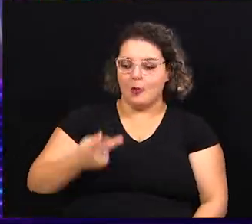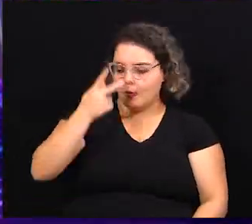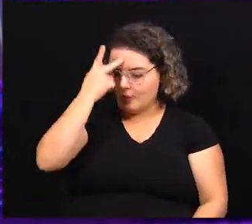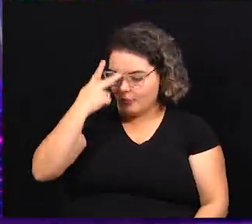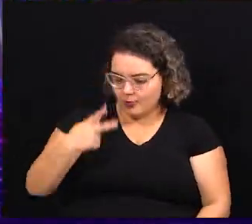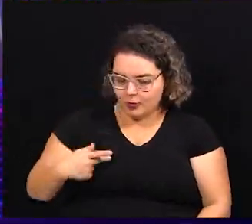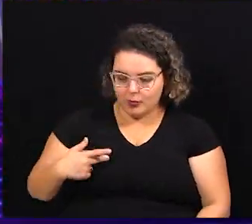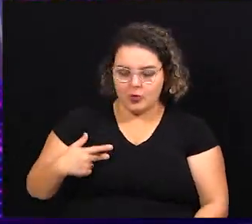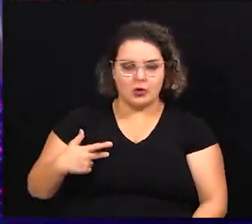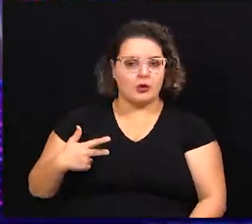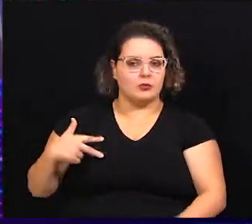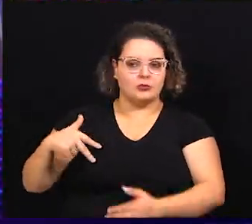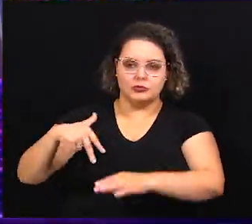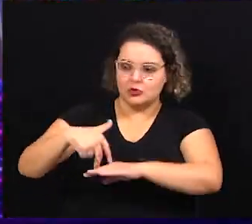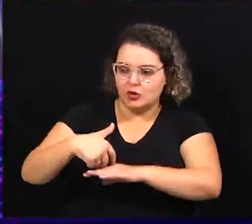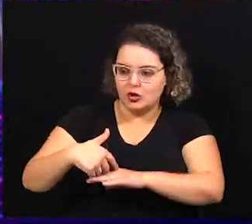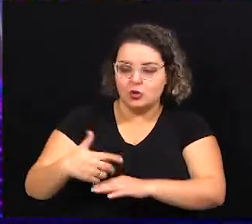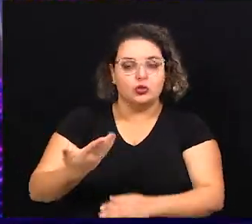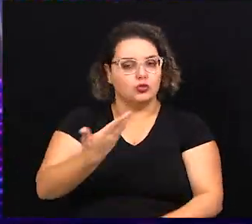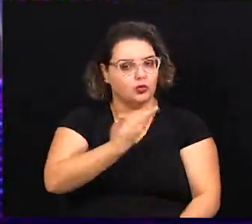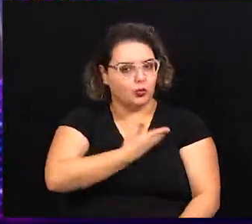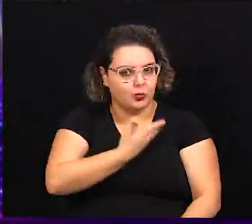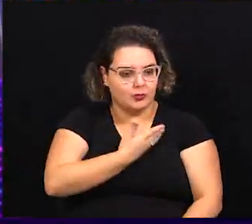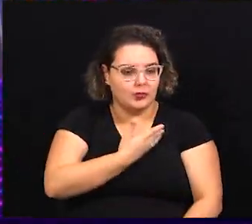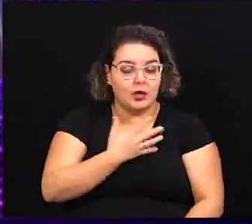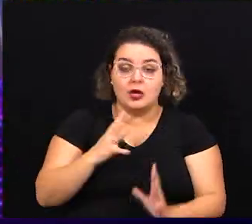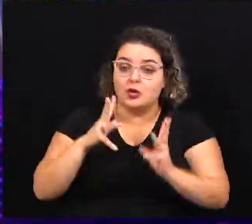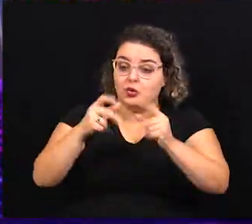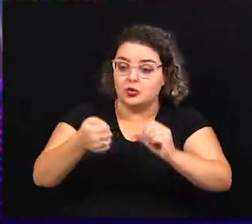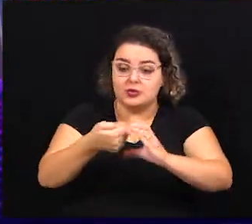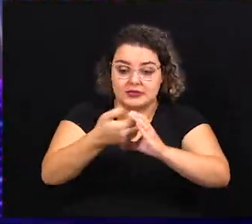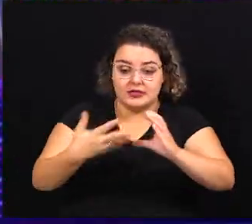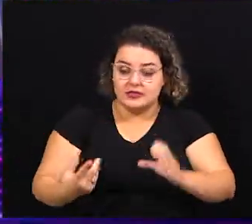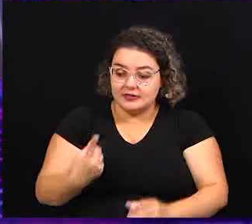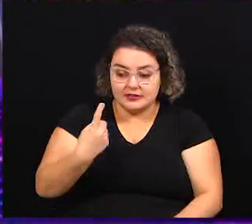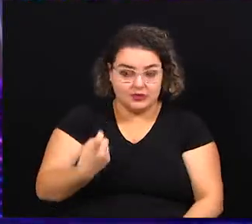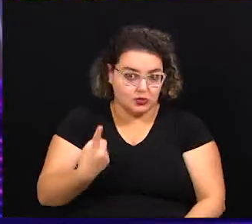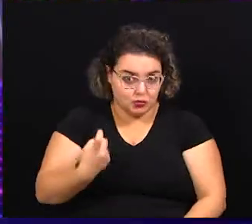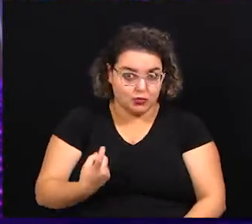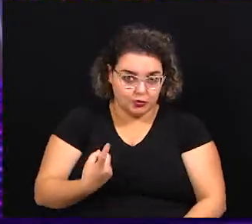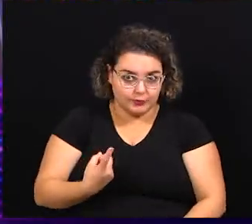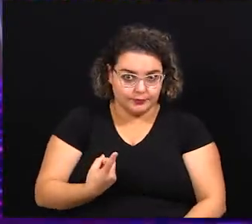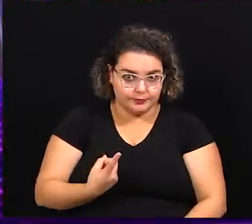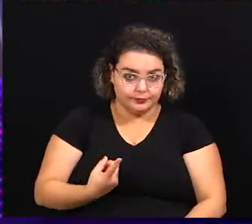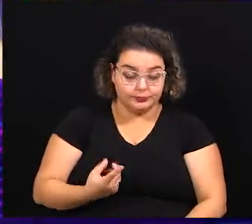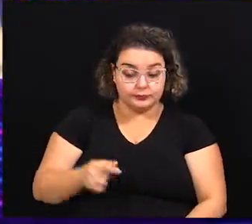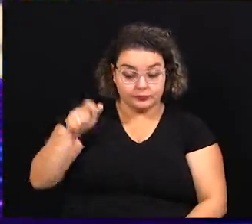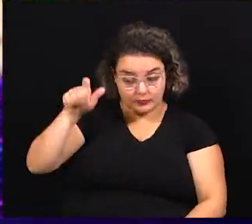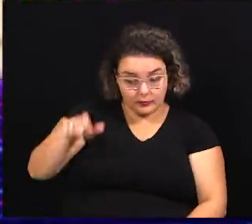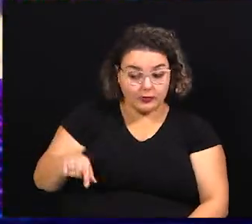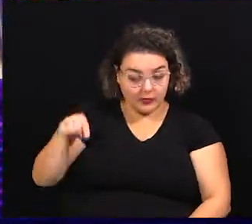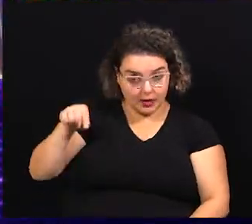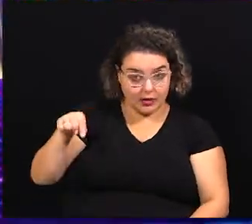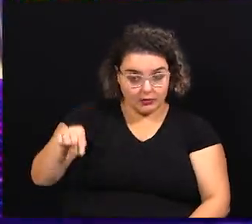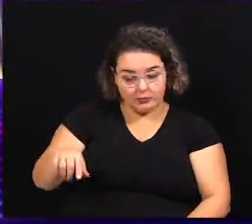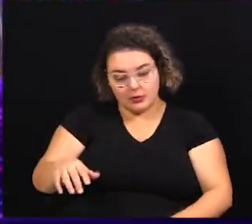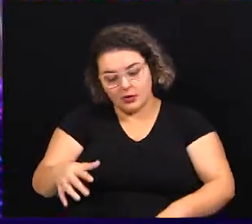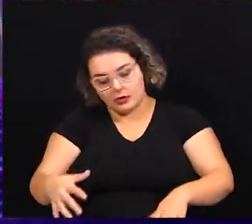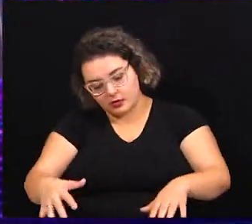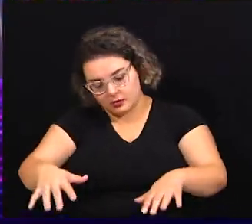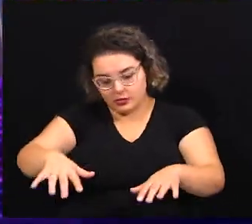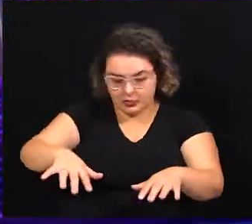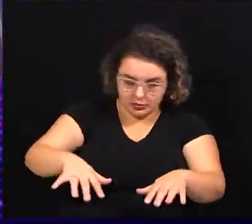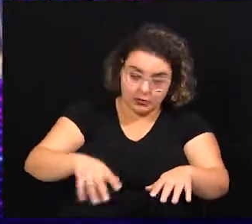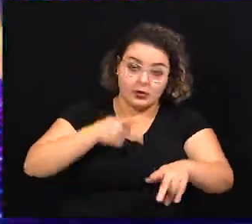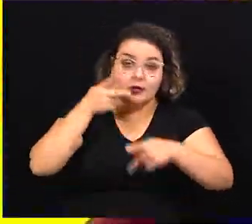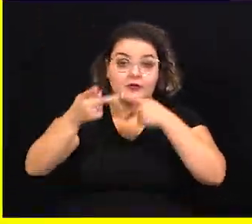personalidade, a do personagem, a do meu amigo, então eu juntei todas essas características em um só. E aí ele